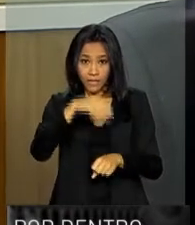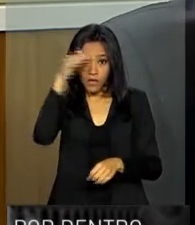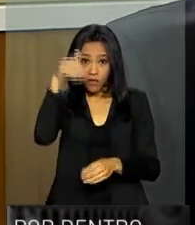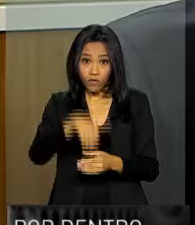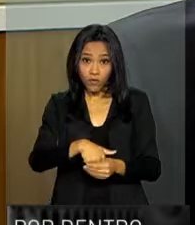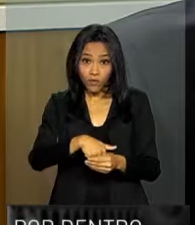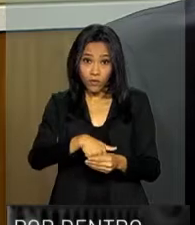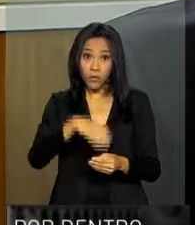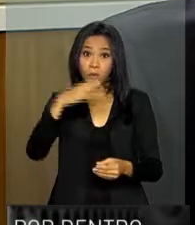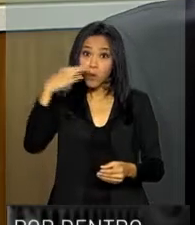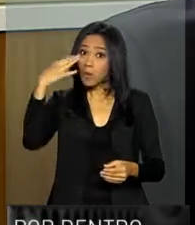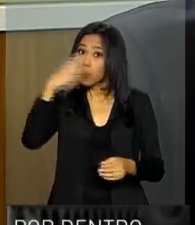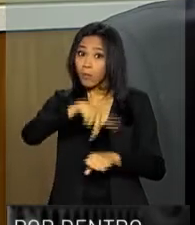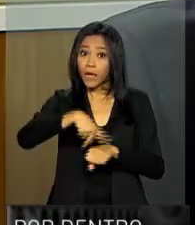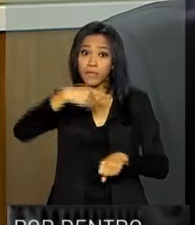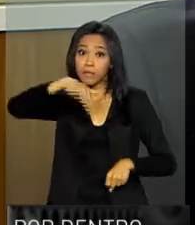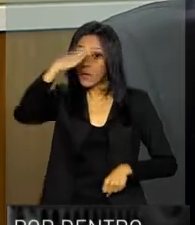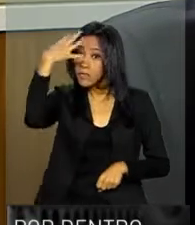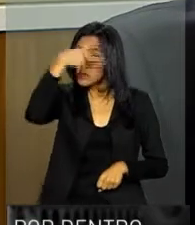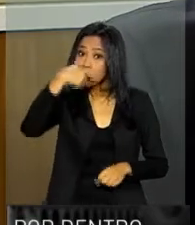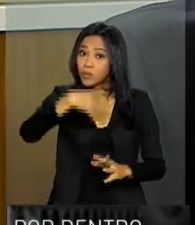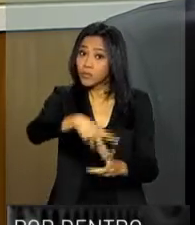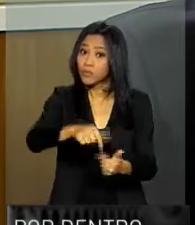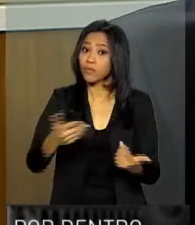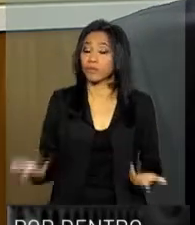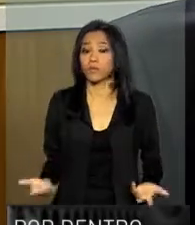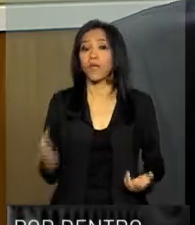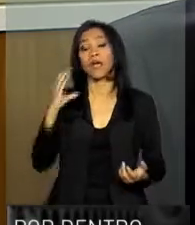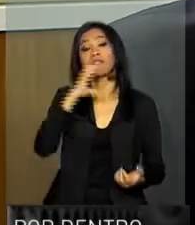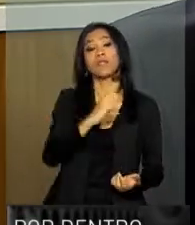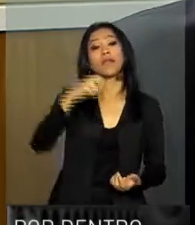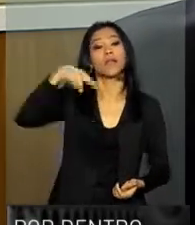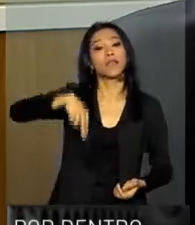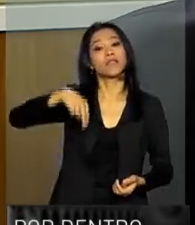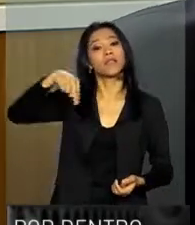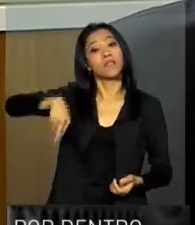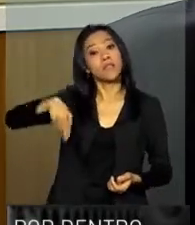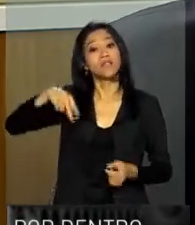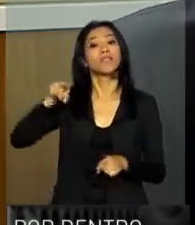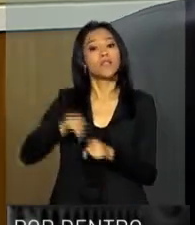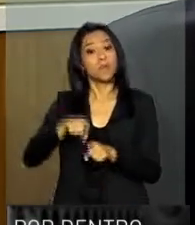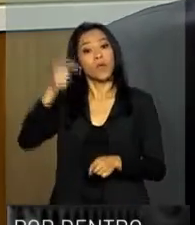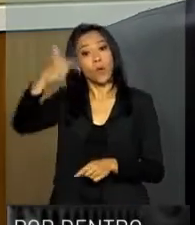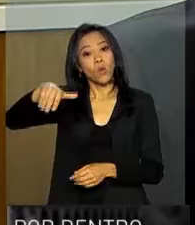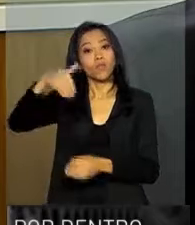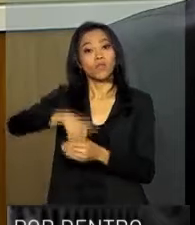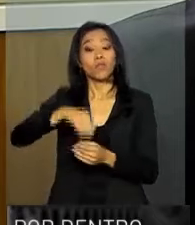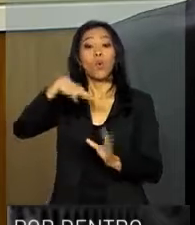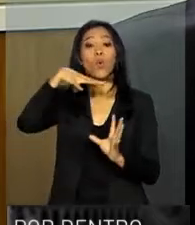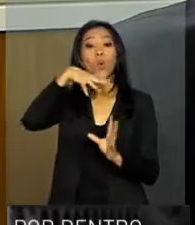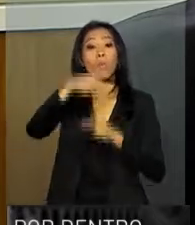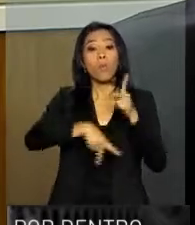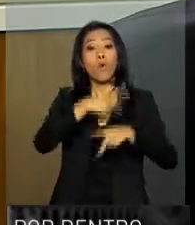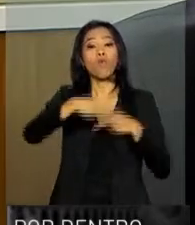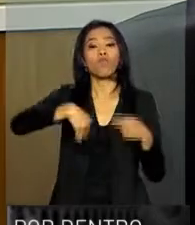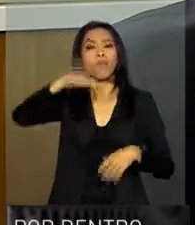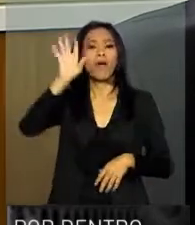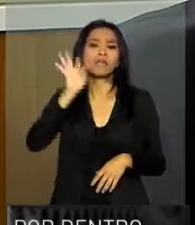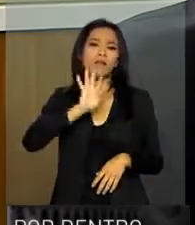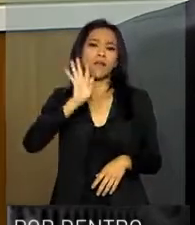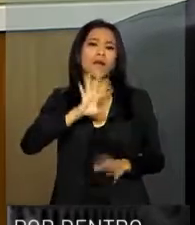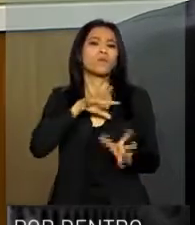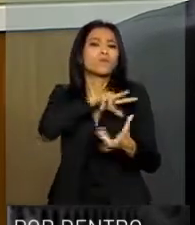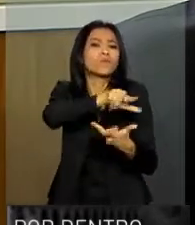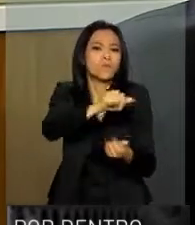como país mais bonito do mundo a cnn no ano passado fez uma votação do povo mais legal do mundo não culpo é